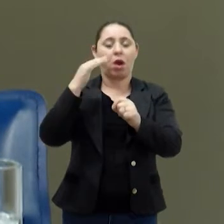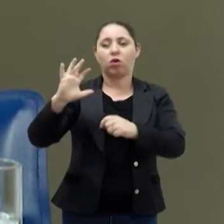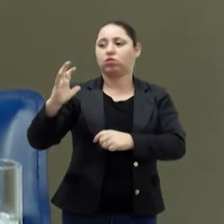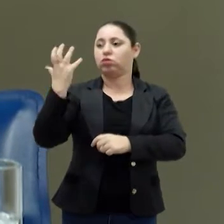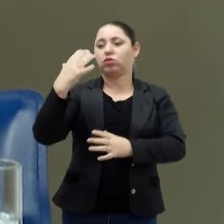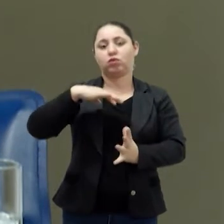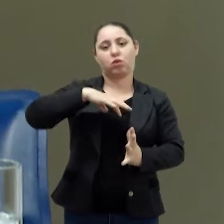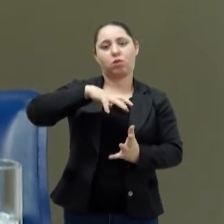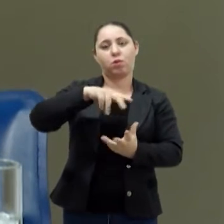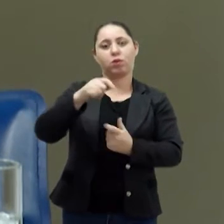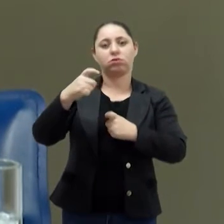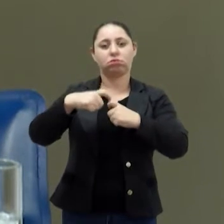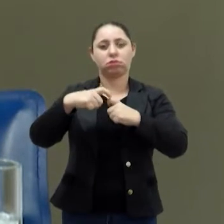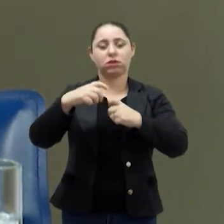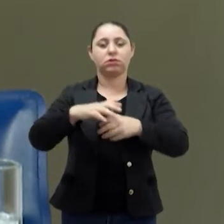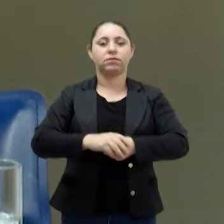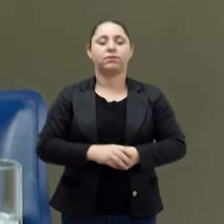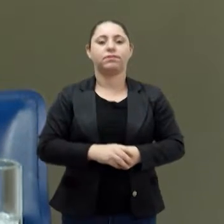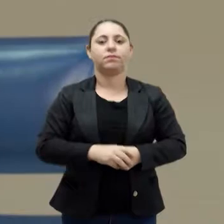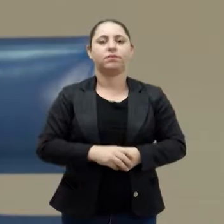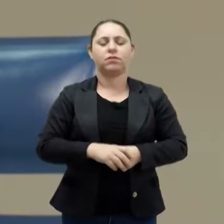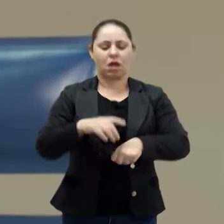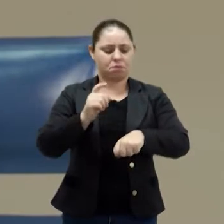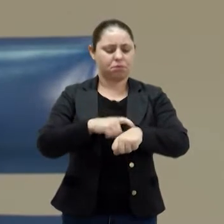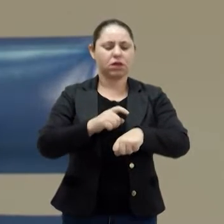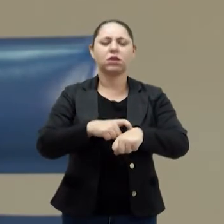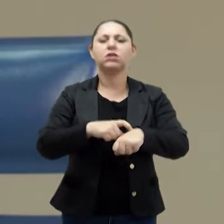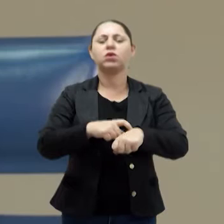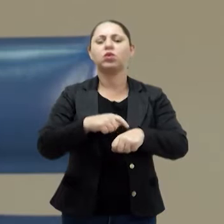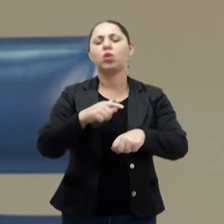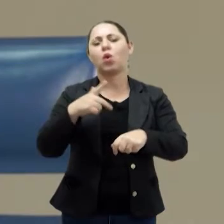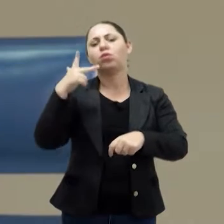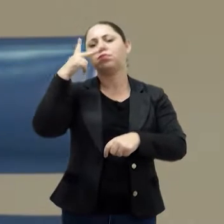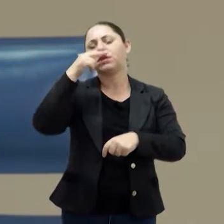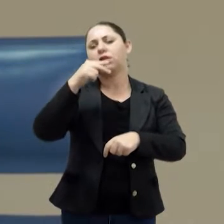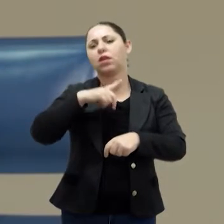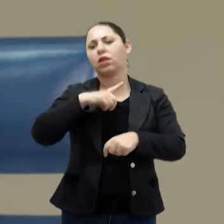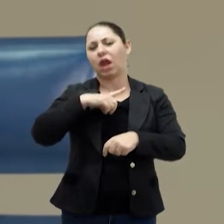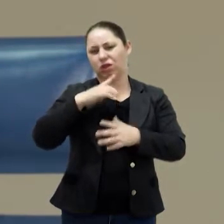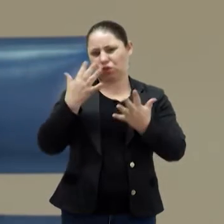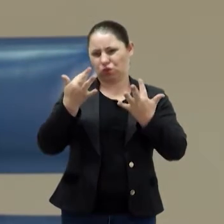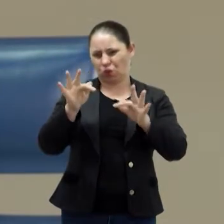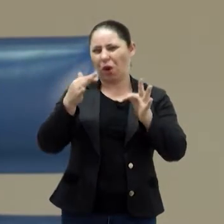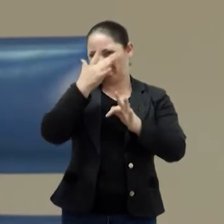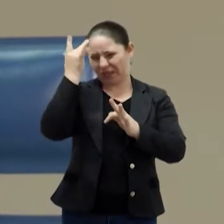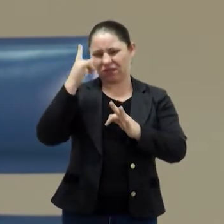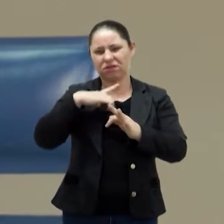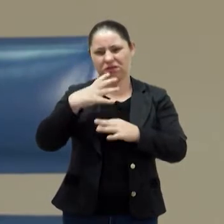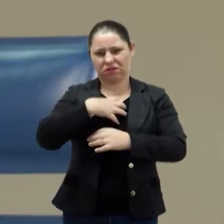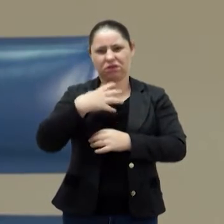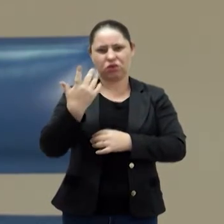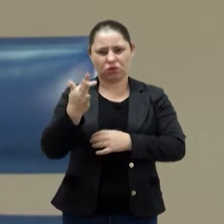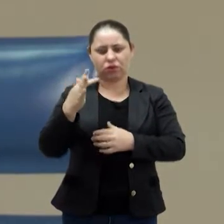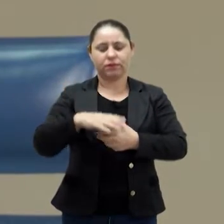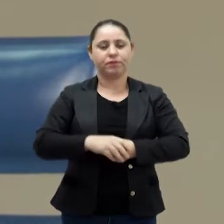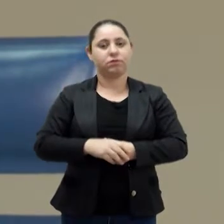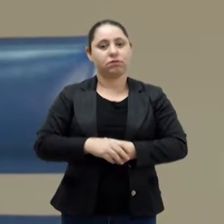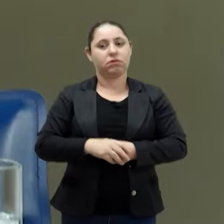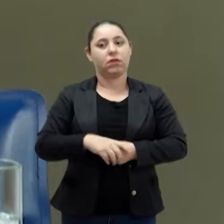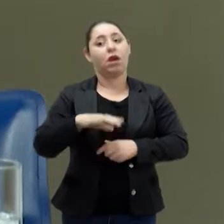mais realizado no mundo hoje dentro da medicina. E quanto tempo leva essa cirurgia e ela tem alguma dor? O paciente tem dor, sente